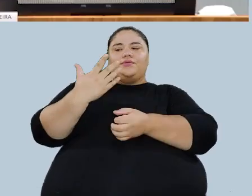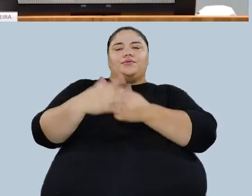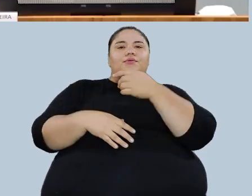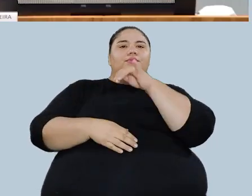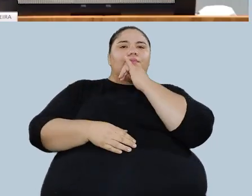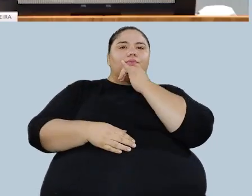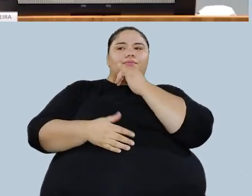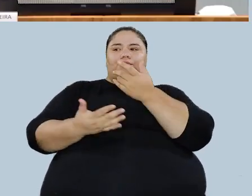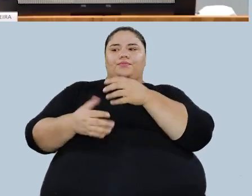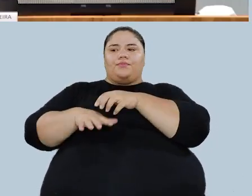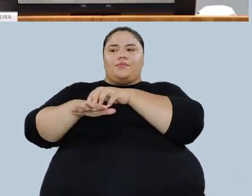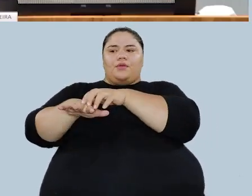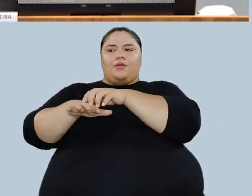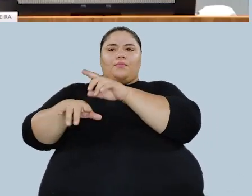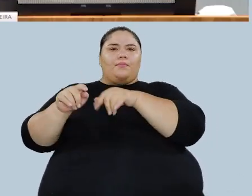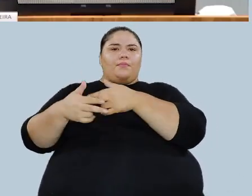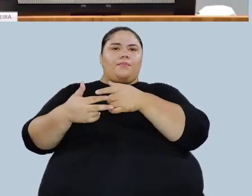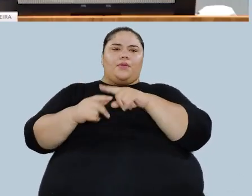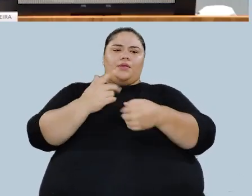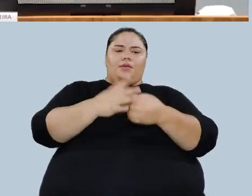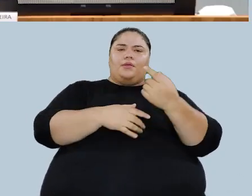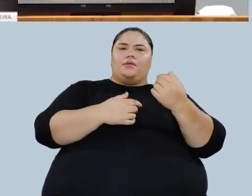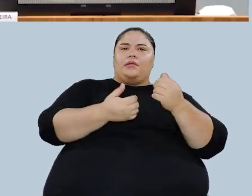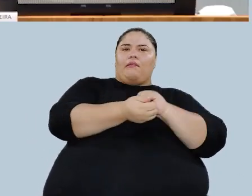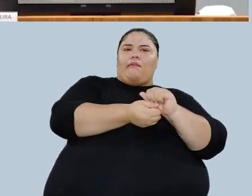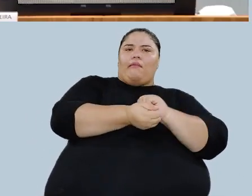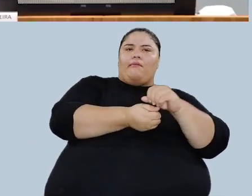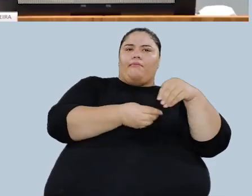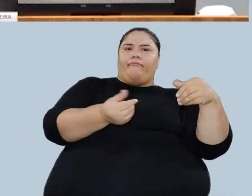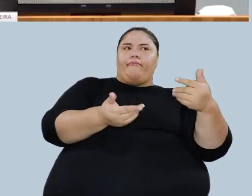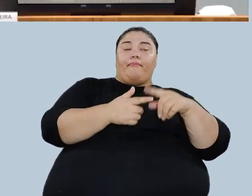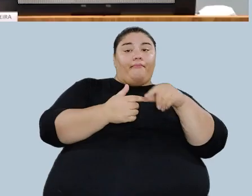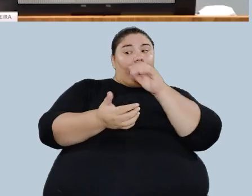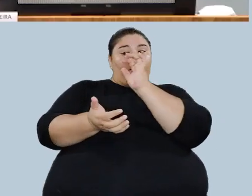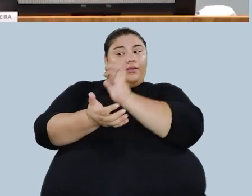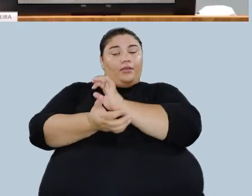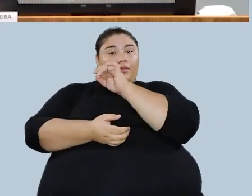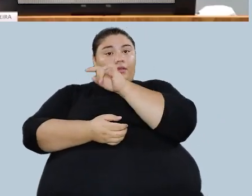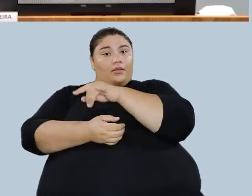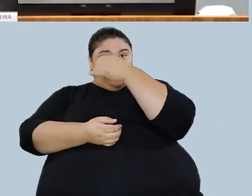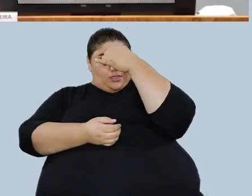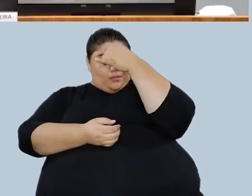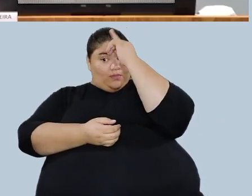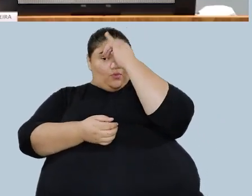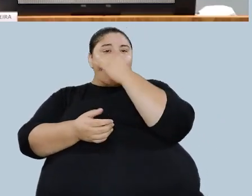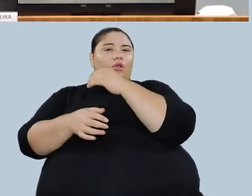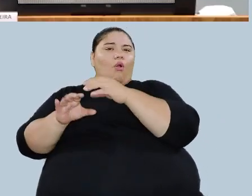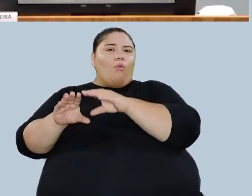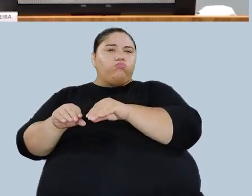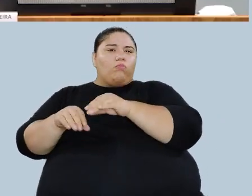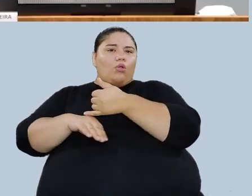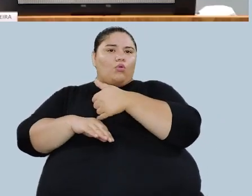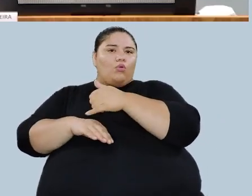fazendo sabão em pó? Mas o sebo, né, todo aquele resíduo do boi é usado para fazer esse tipo de produto. Então,